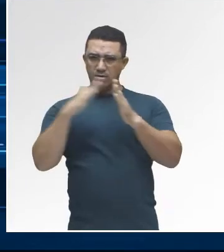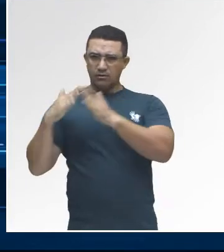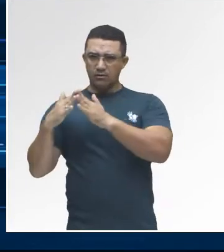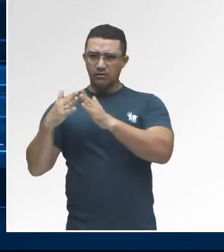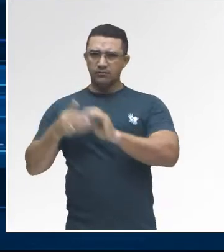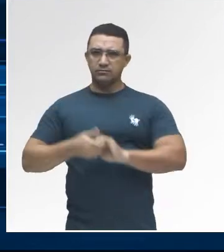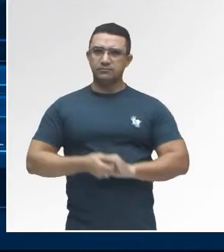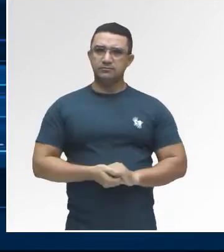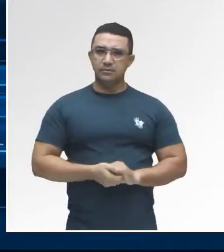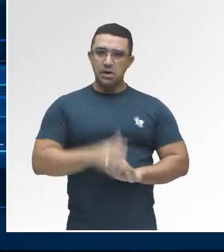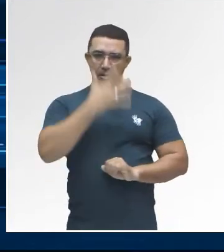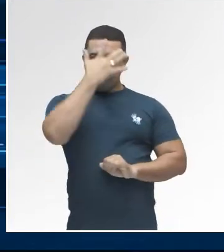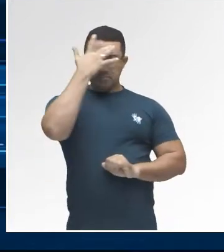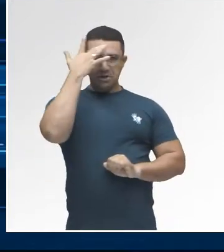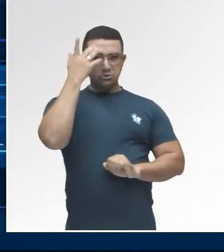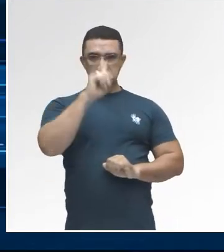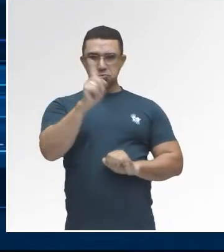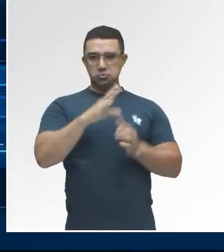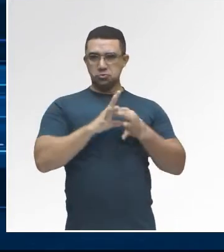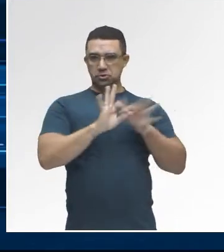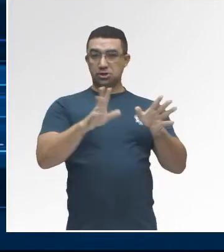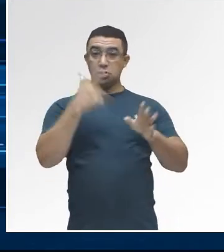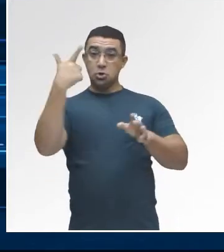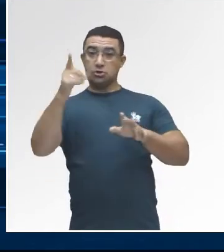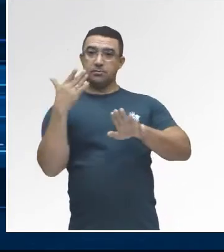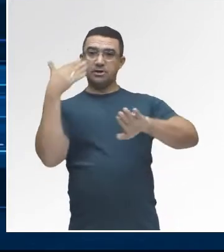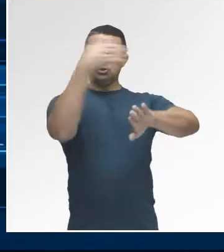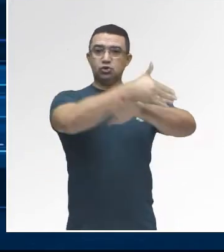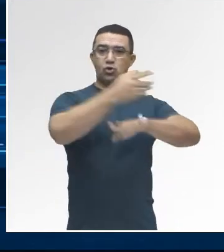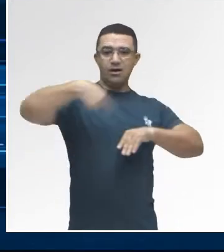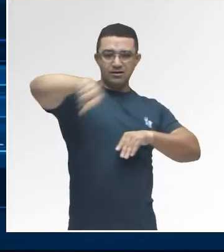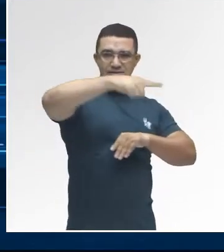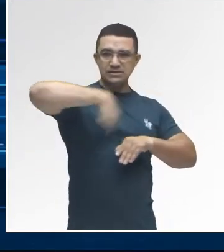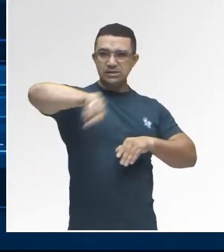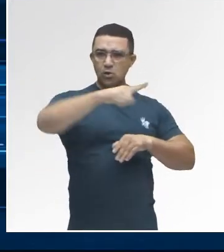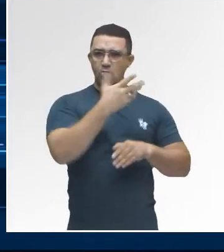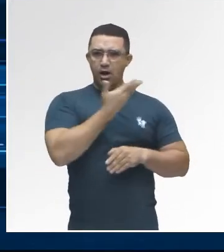clique, uma pessoa que não permite que as outras entrem em seu círculo de amizade.